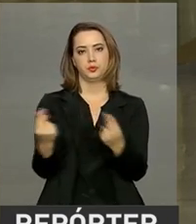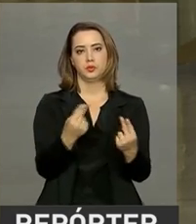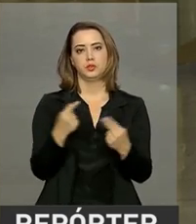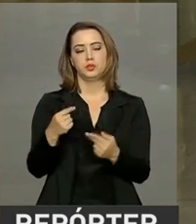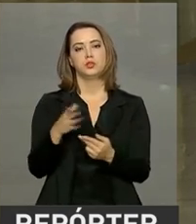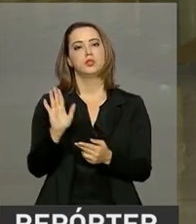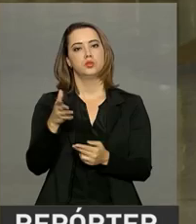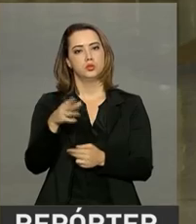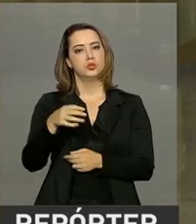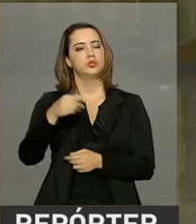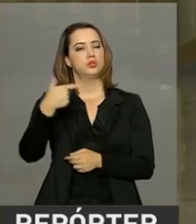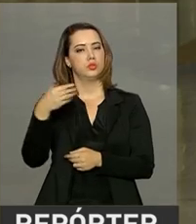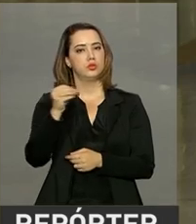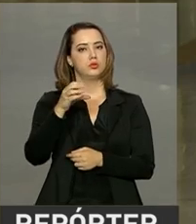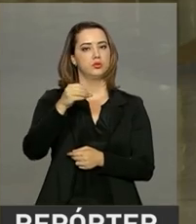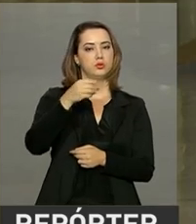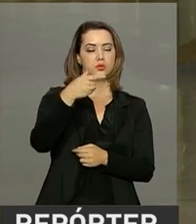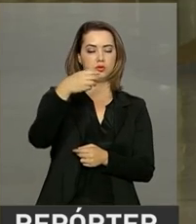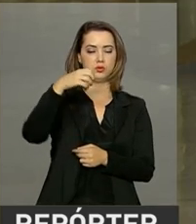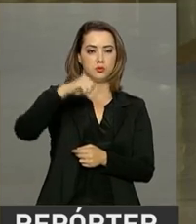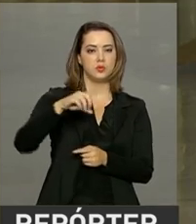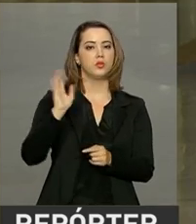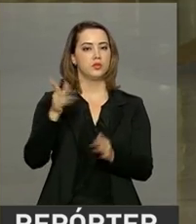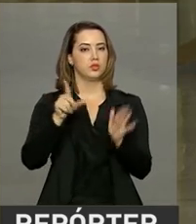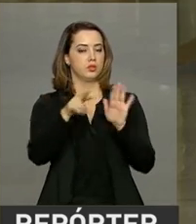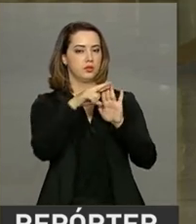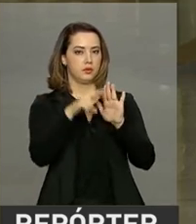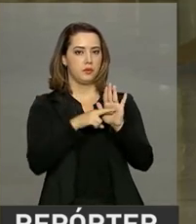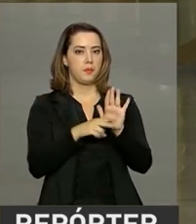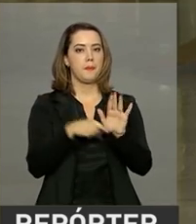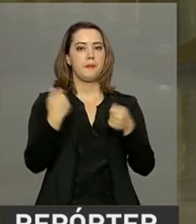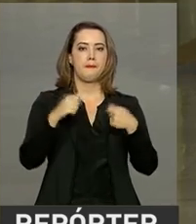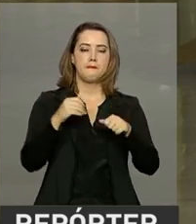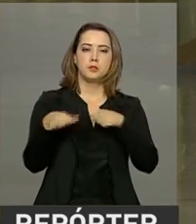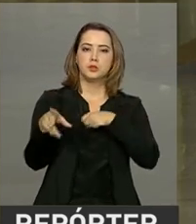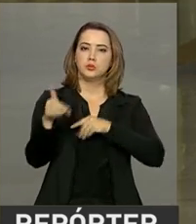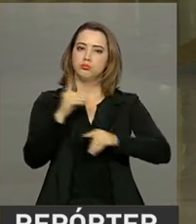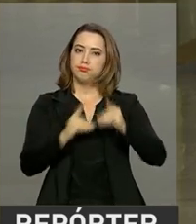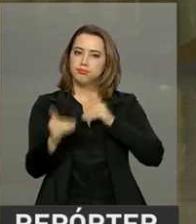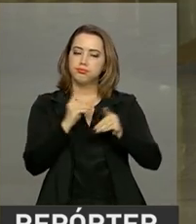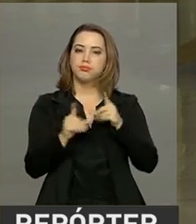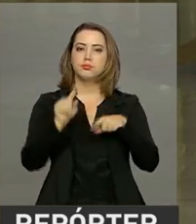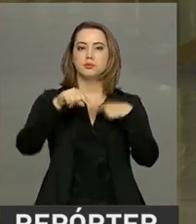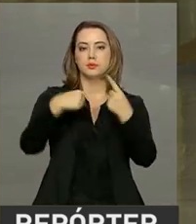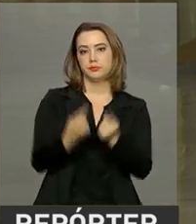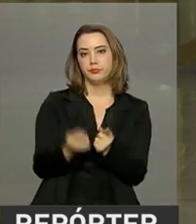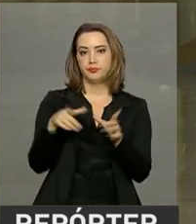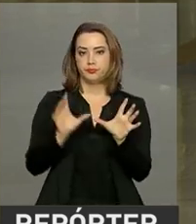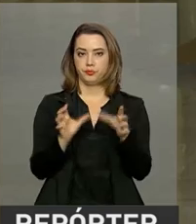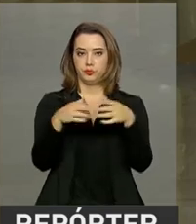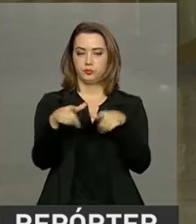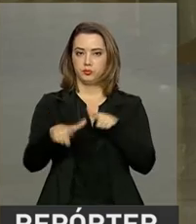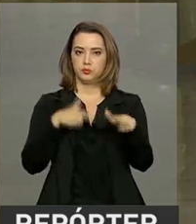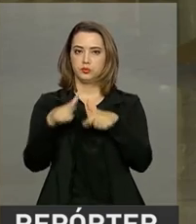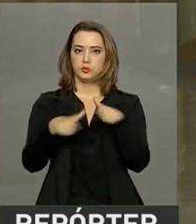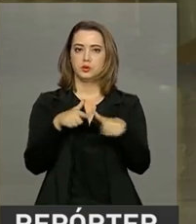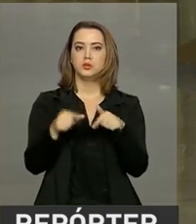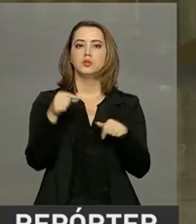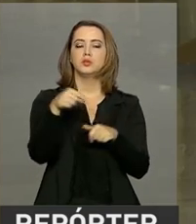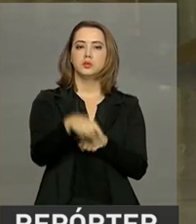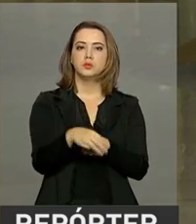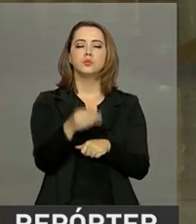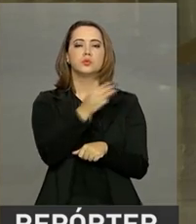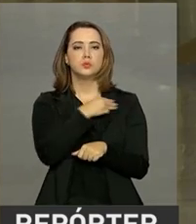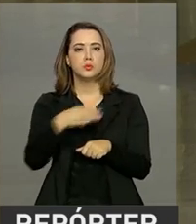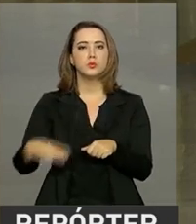2009 essas questões não há consenso vão ser discutidas neste grupo de trabalho segundo o ministro chefe da casa civil